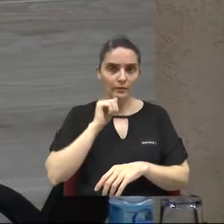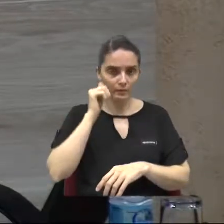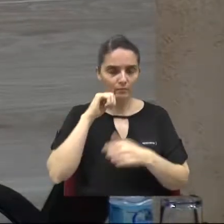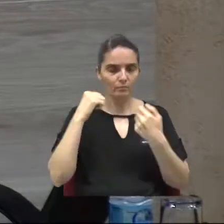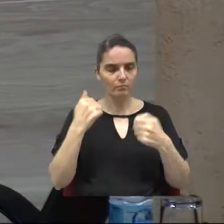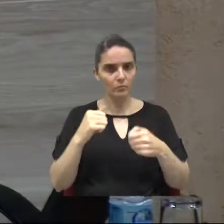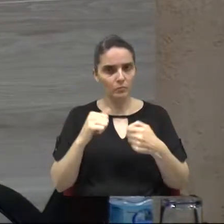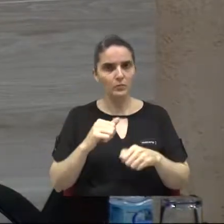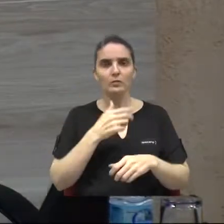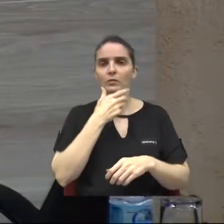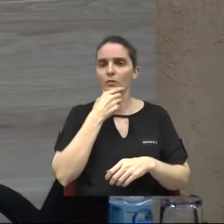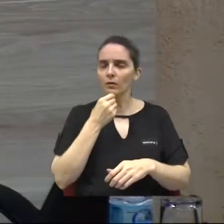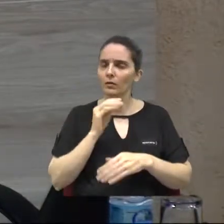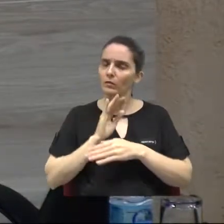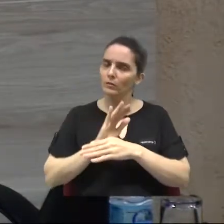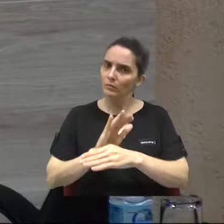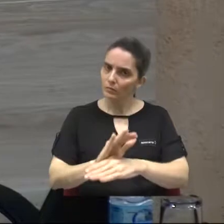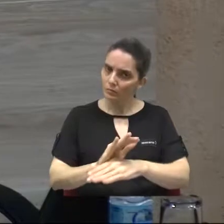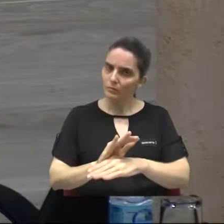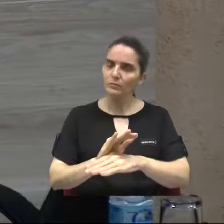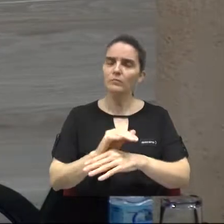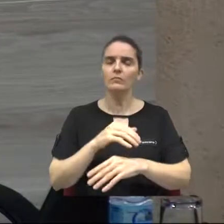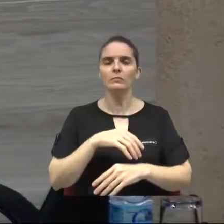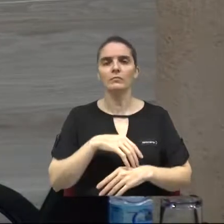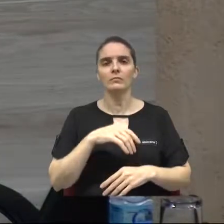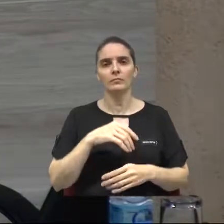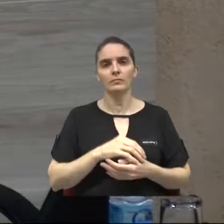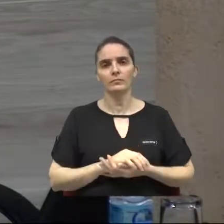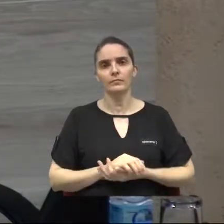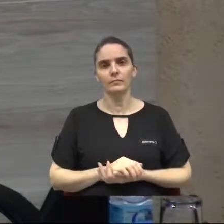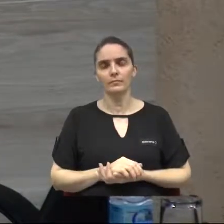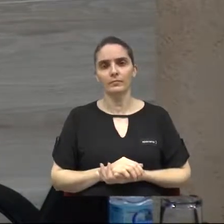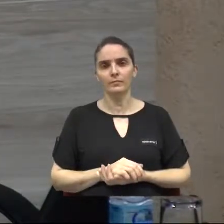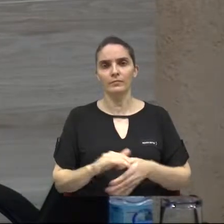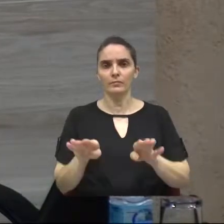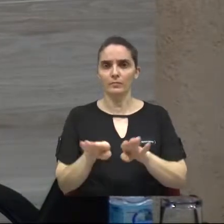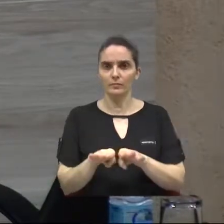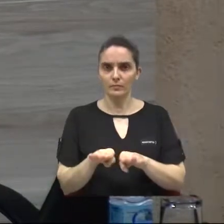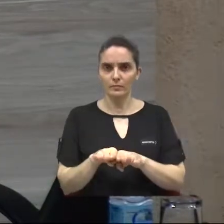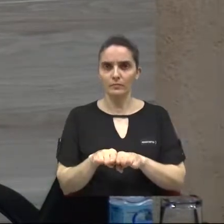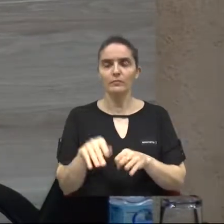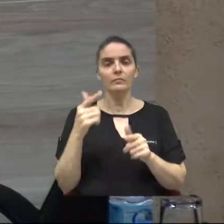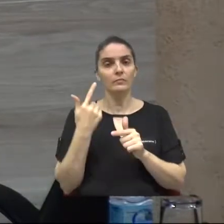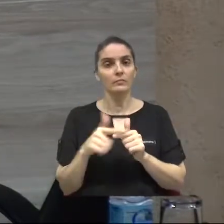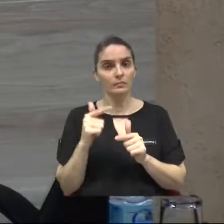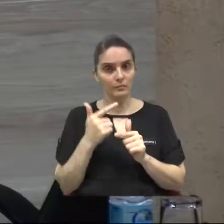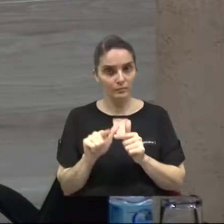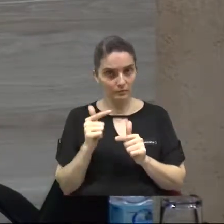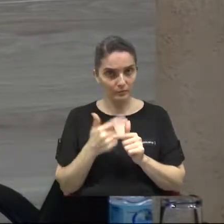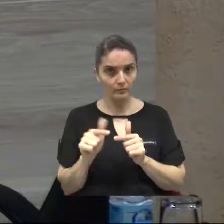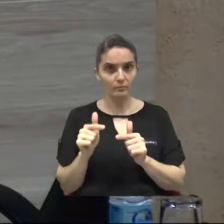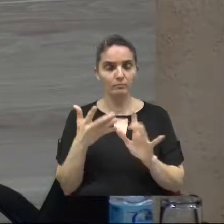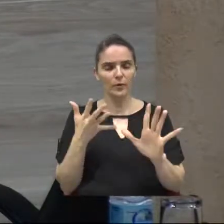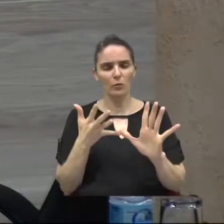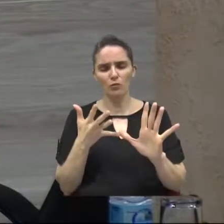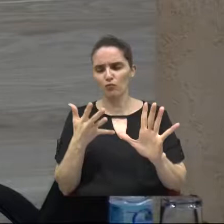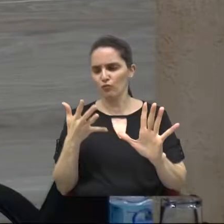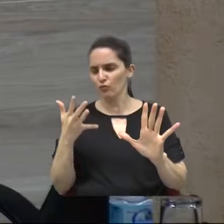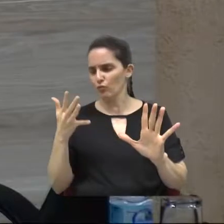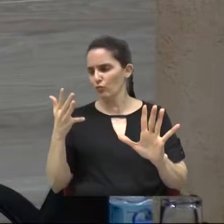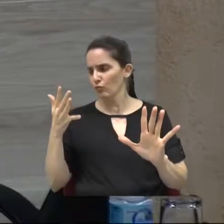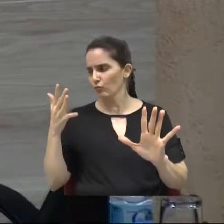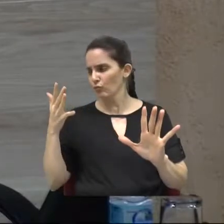homens nessas questões. Realmente tivemos um problema grande com fila,